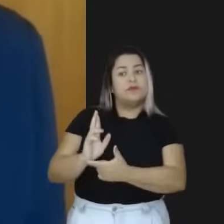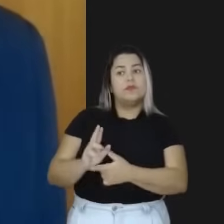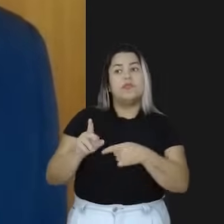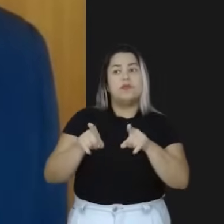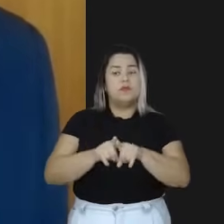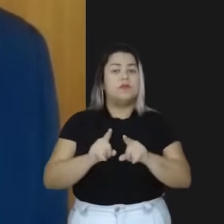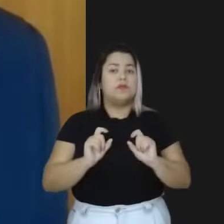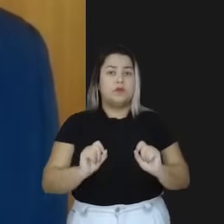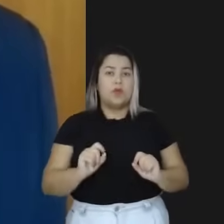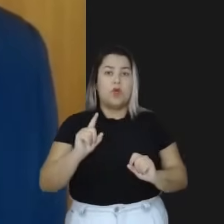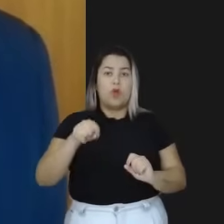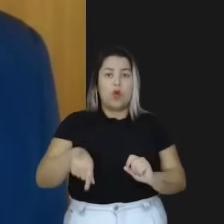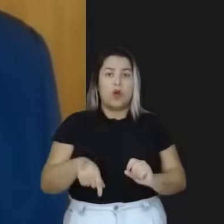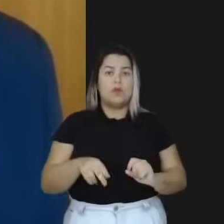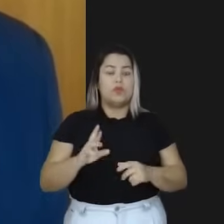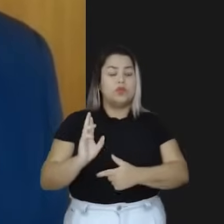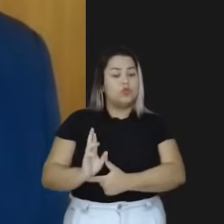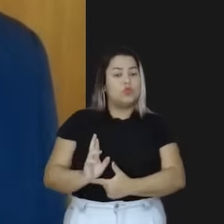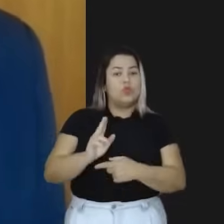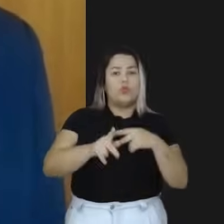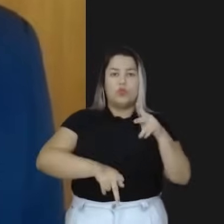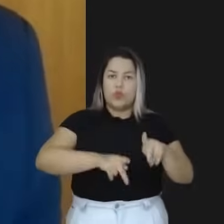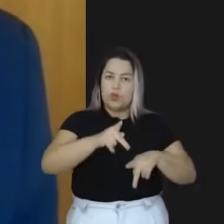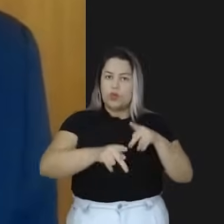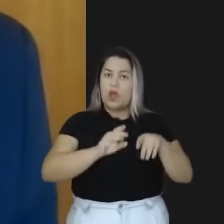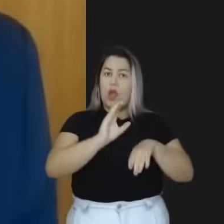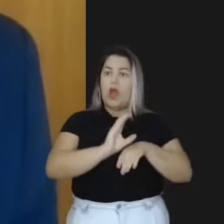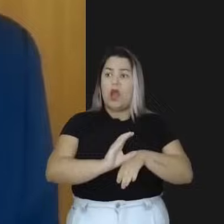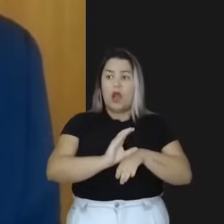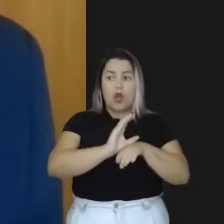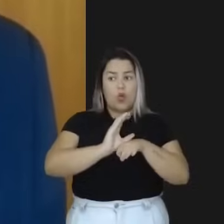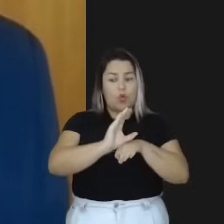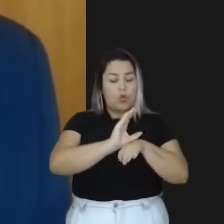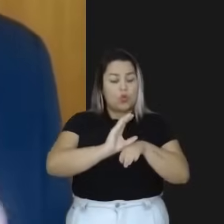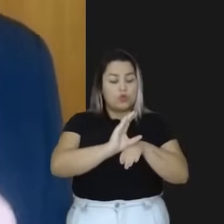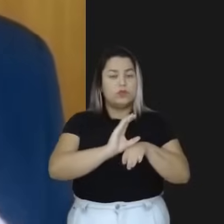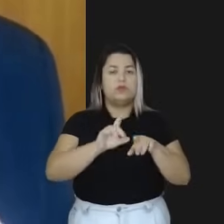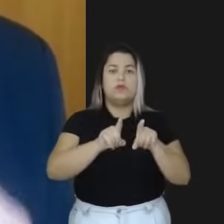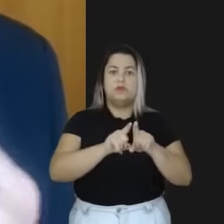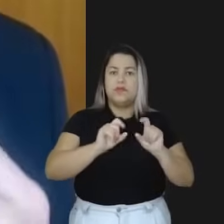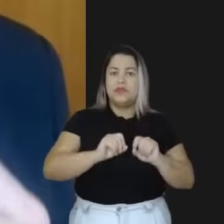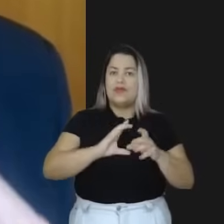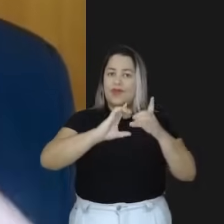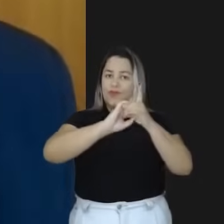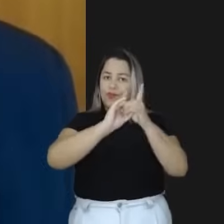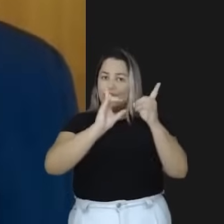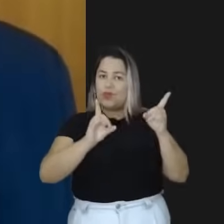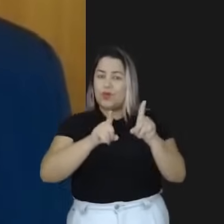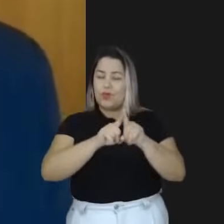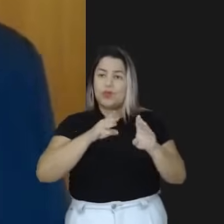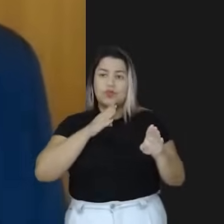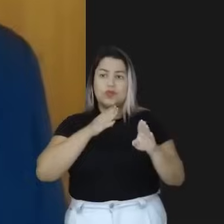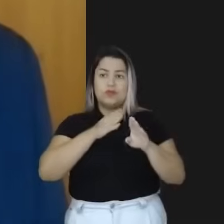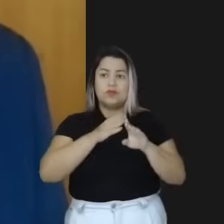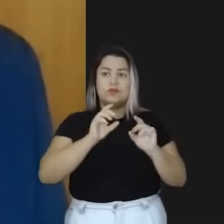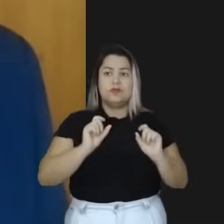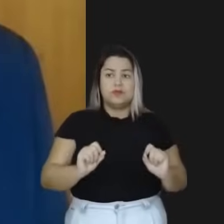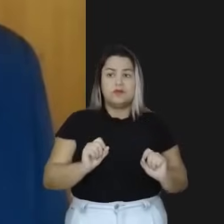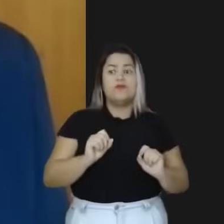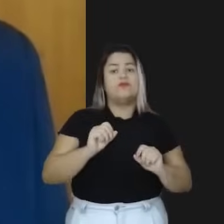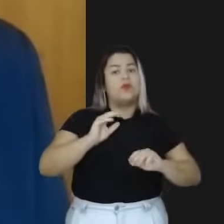os representantes do povo, está na Constituição, também tem o elemento da democracia direta exercida pelo